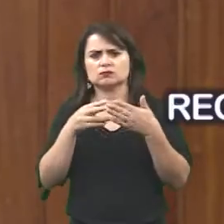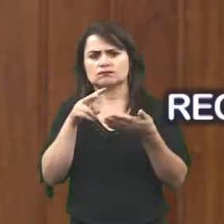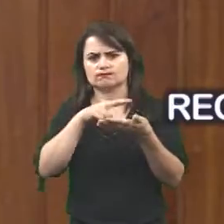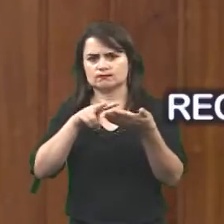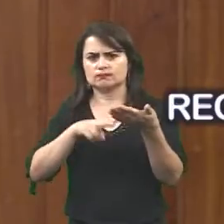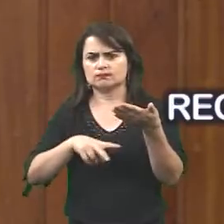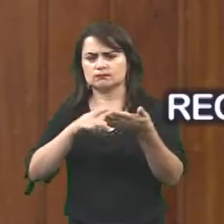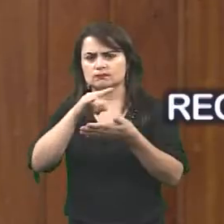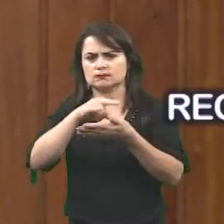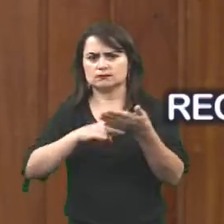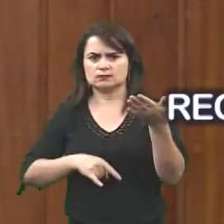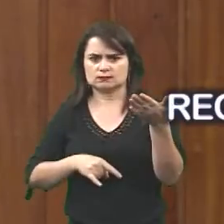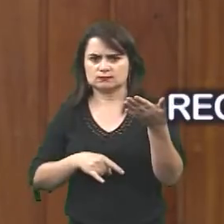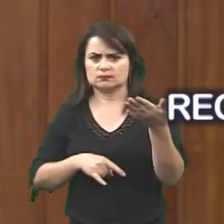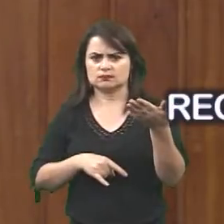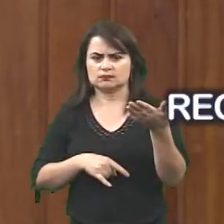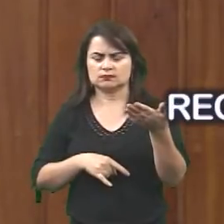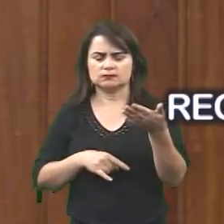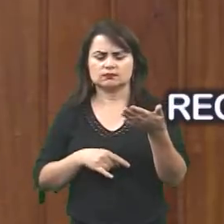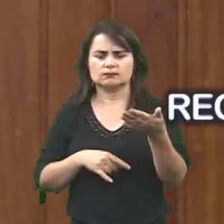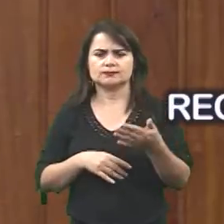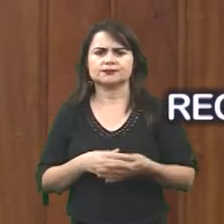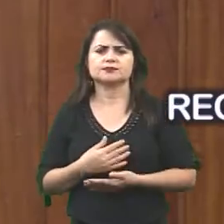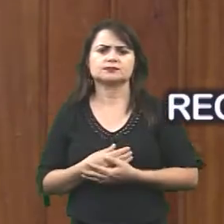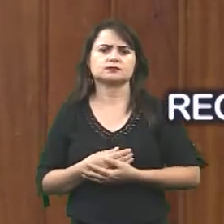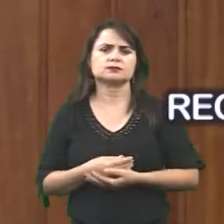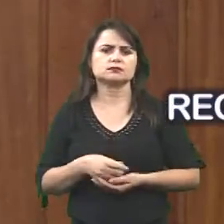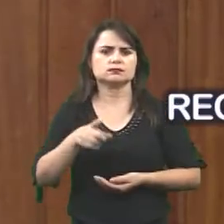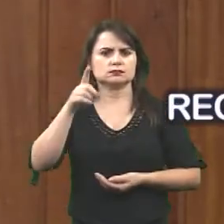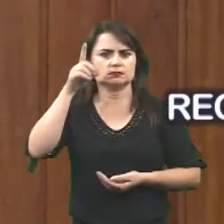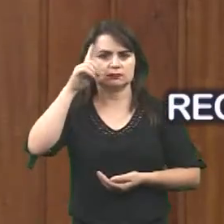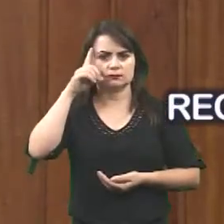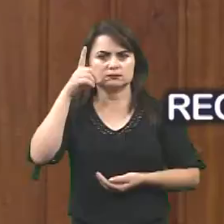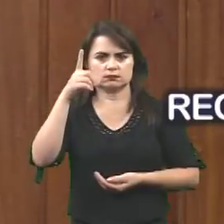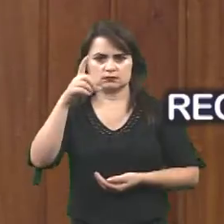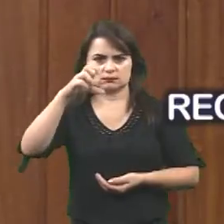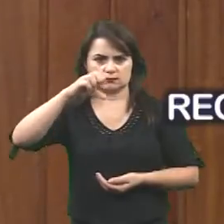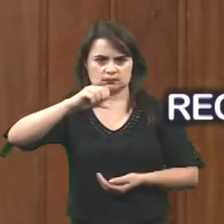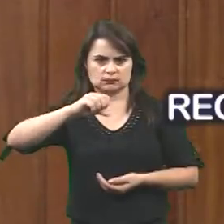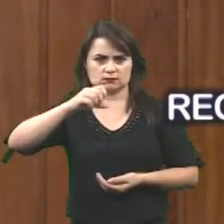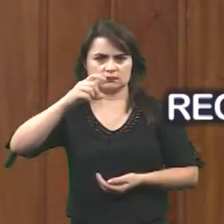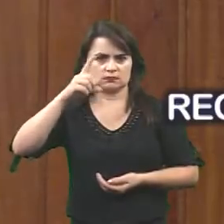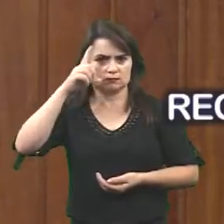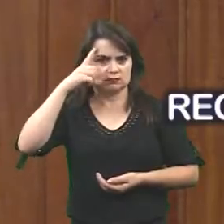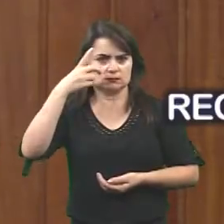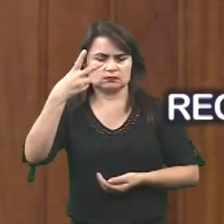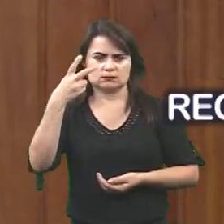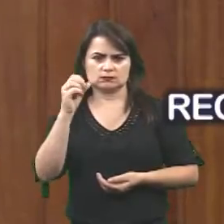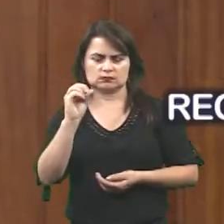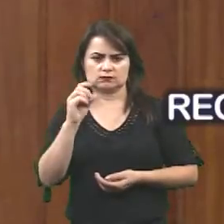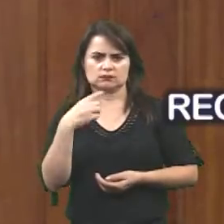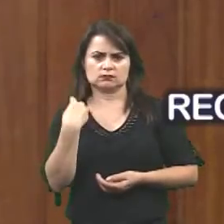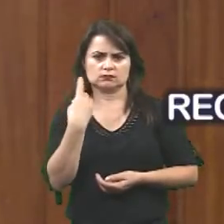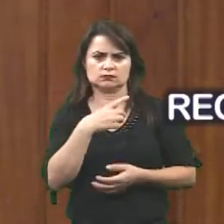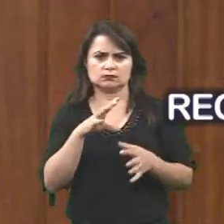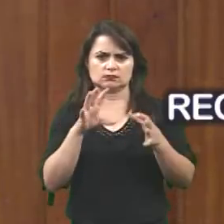Dia 19 e dia 20, e na próxima semana, vamos fazer uma força-tarefa com os municípios de Oscar Bressani e Exaporã,